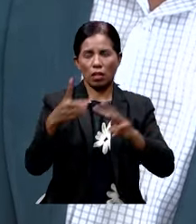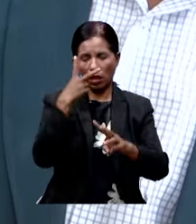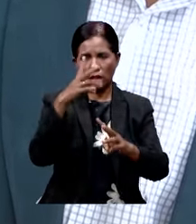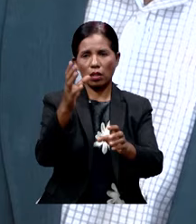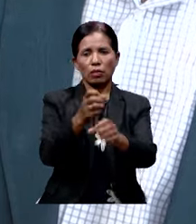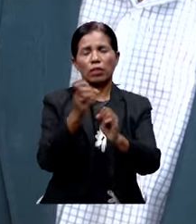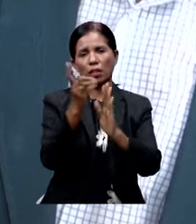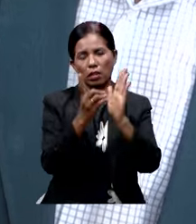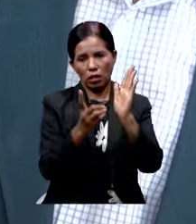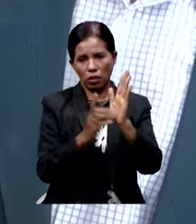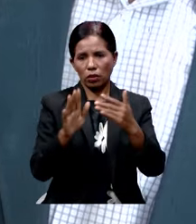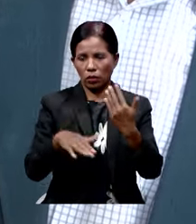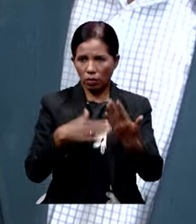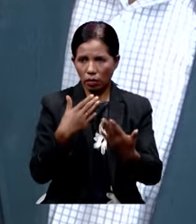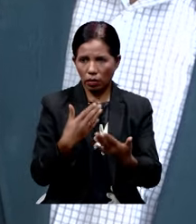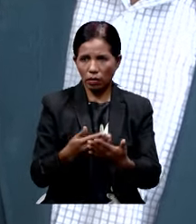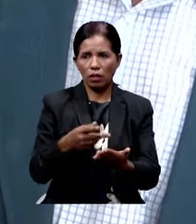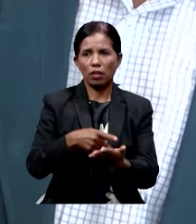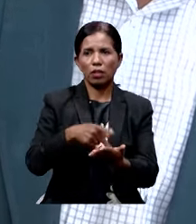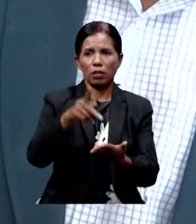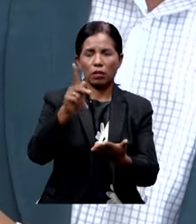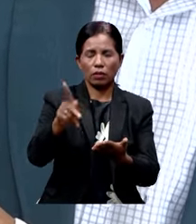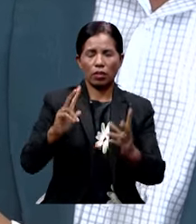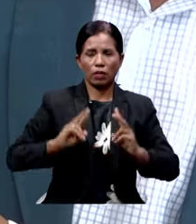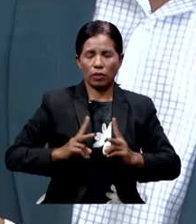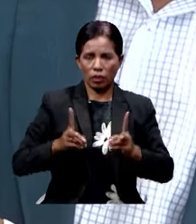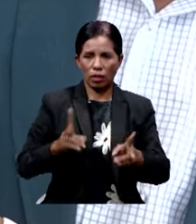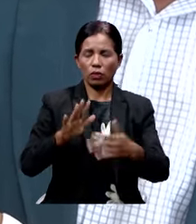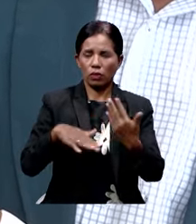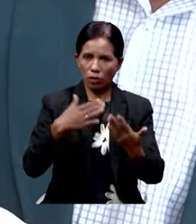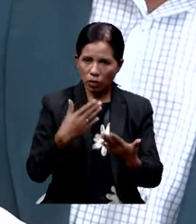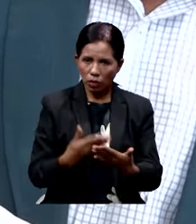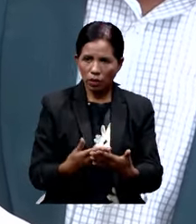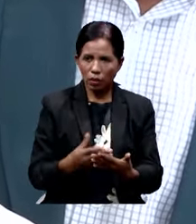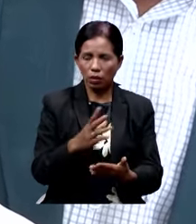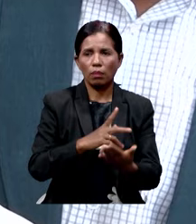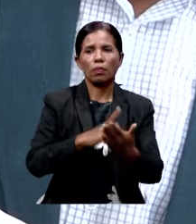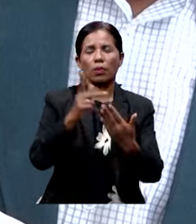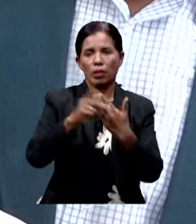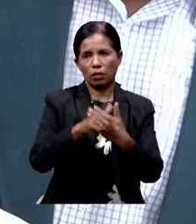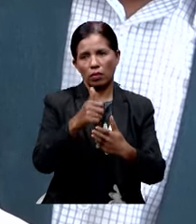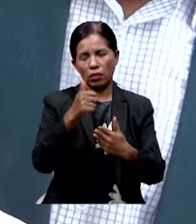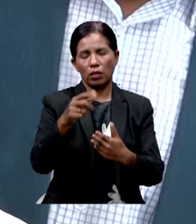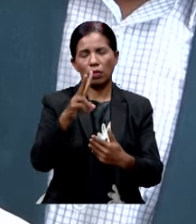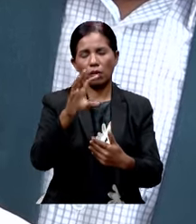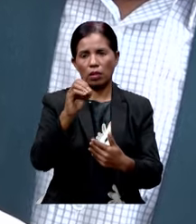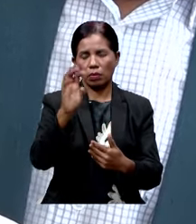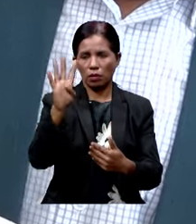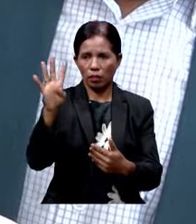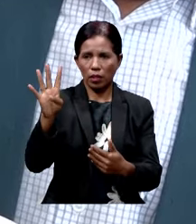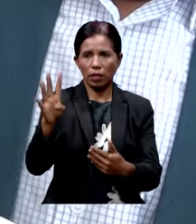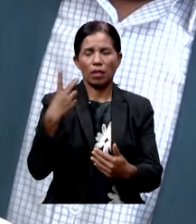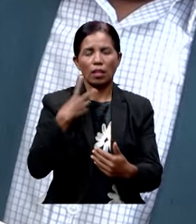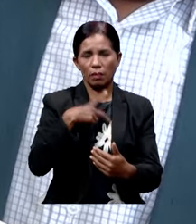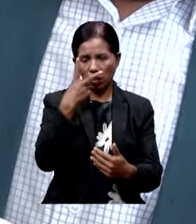dados CIRA, pagamento pensão para veteranos CIRA e a programa selo que 2024 nenhã a MC